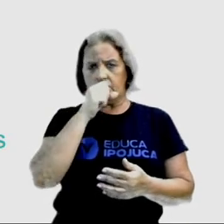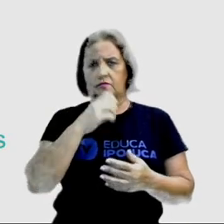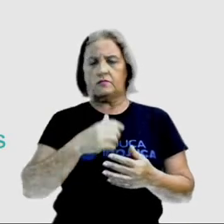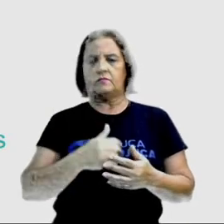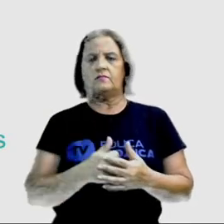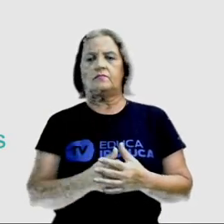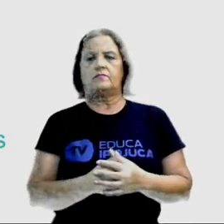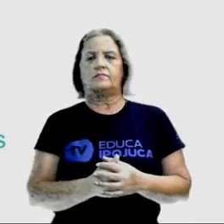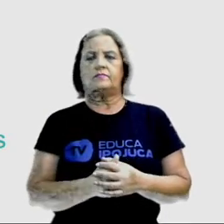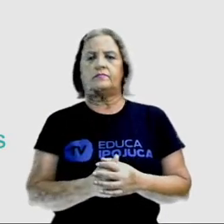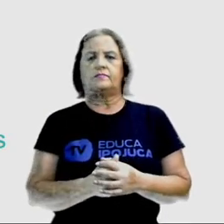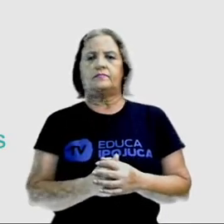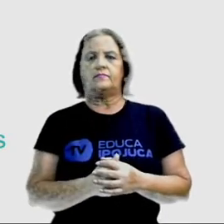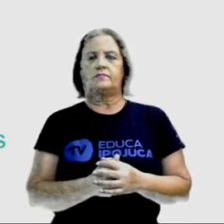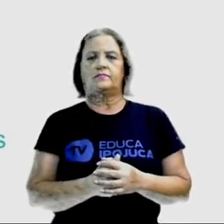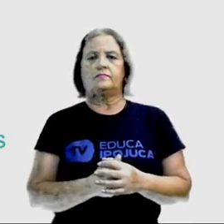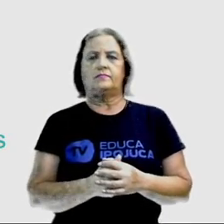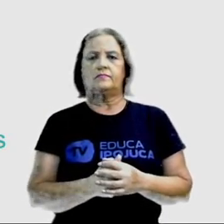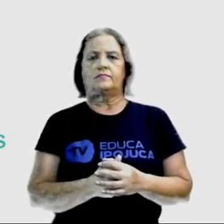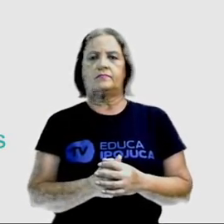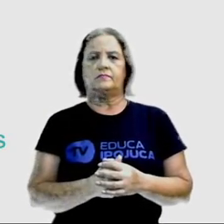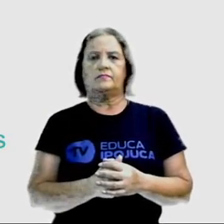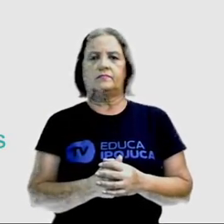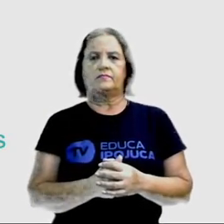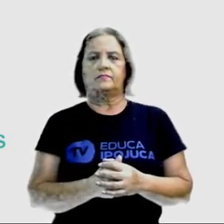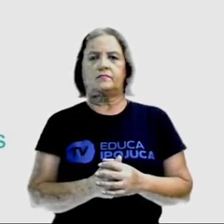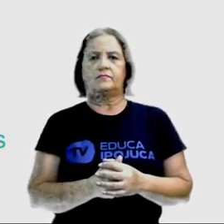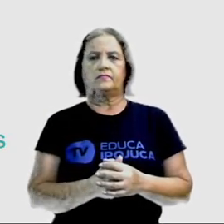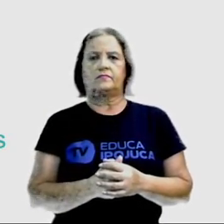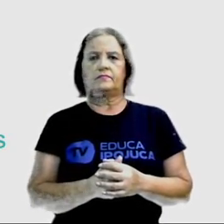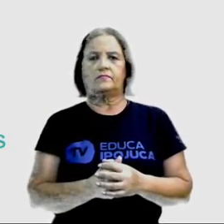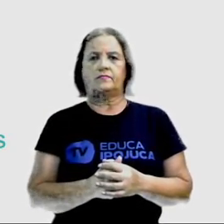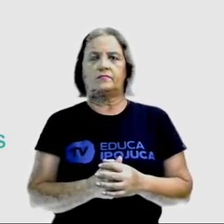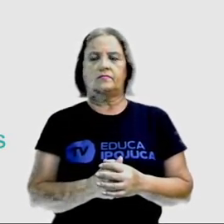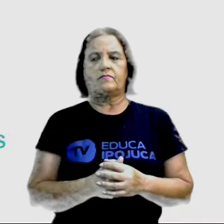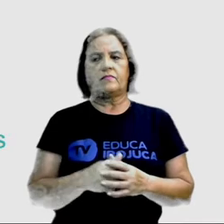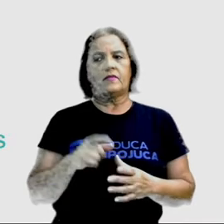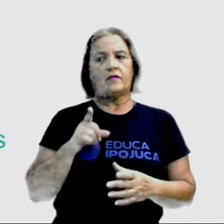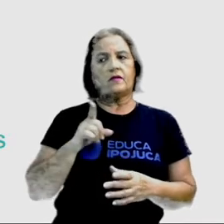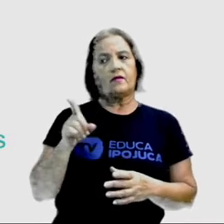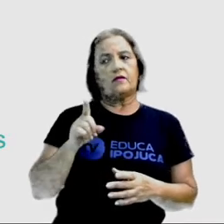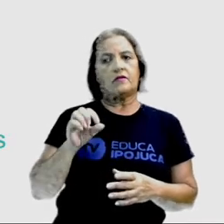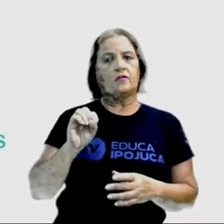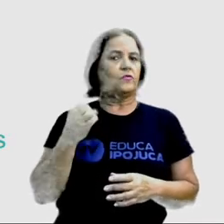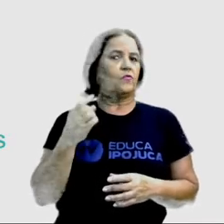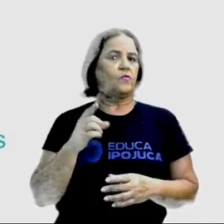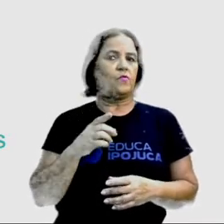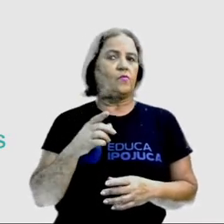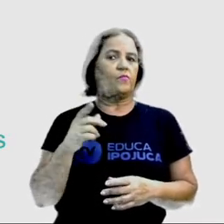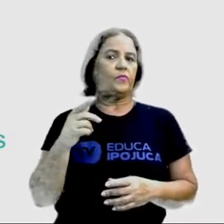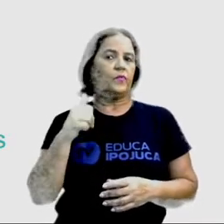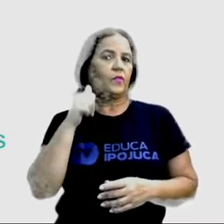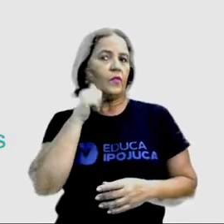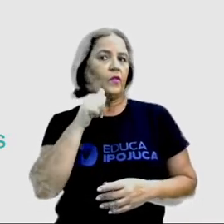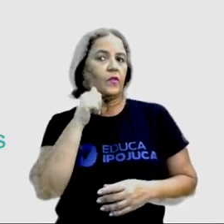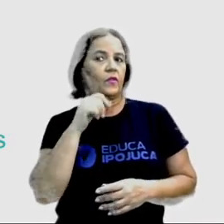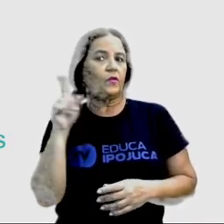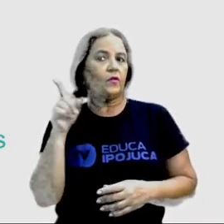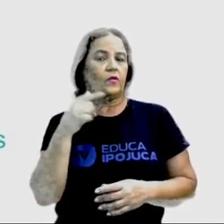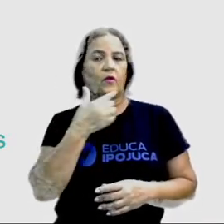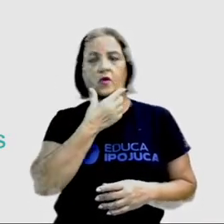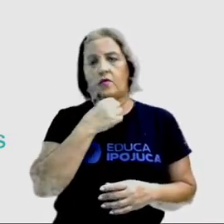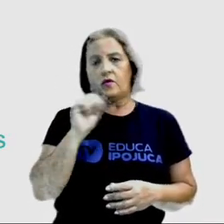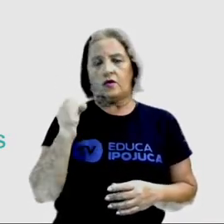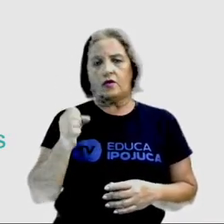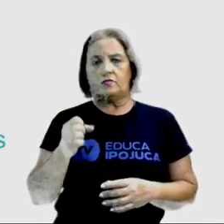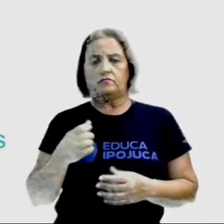Does it push the door when it wants to get in? Ele ou ela empurra a porta quando quer entrar?